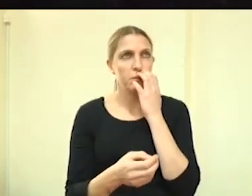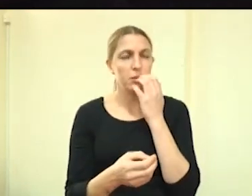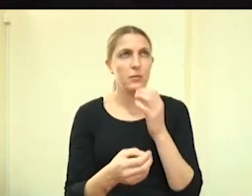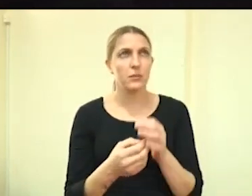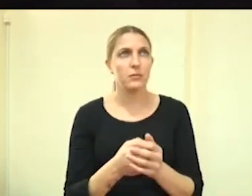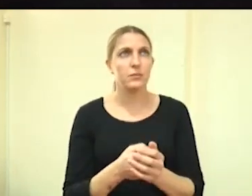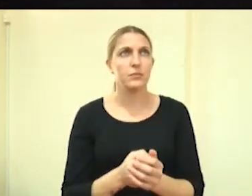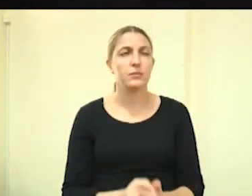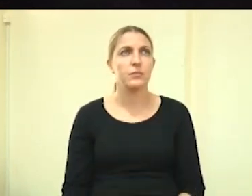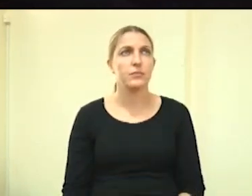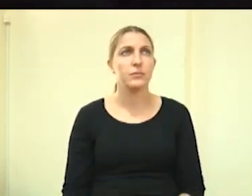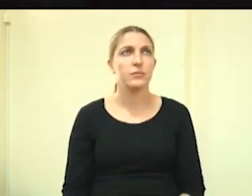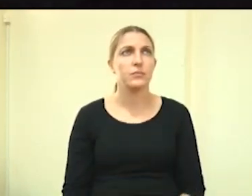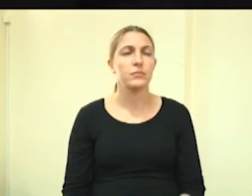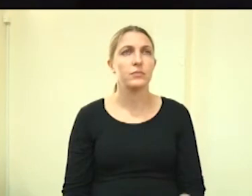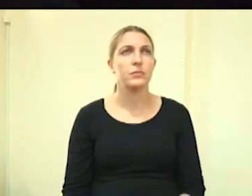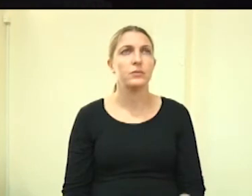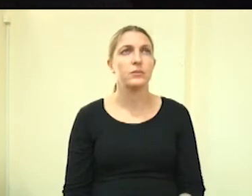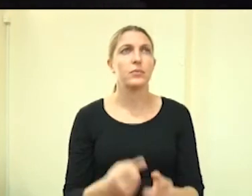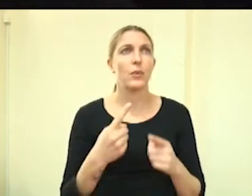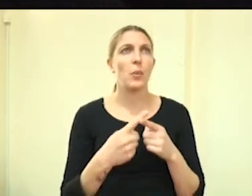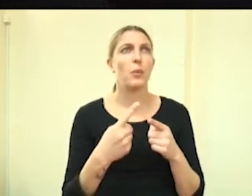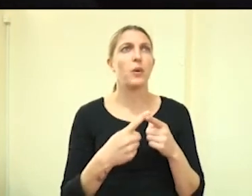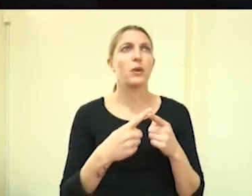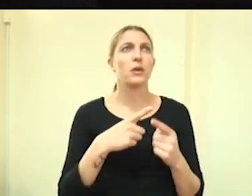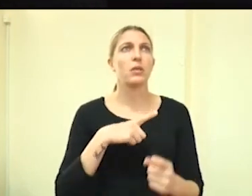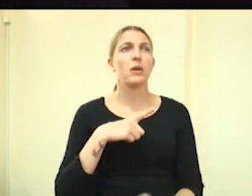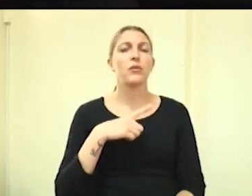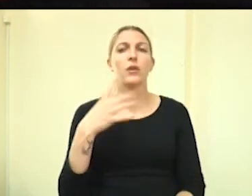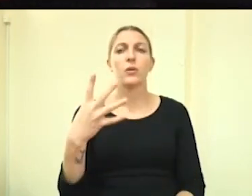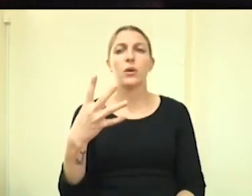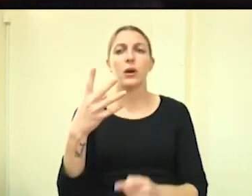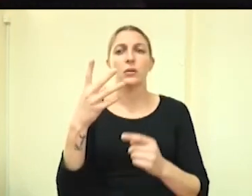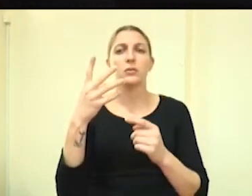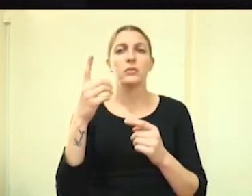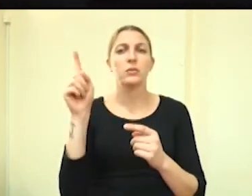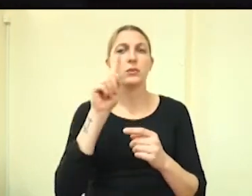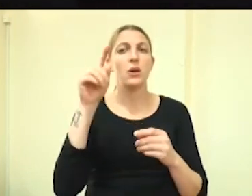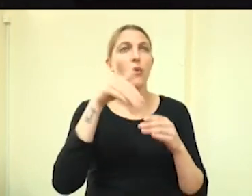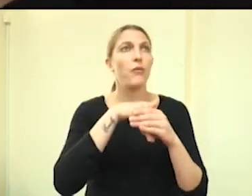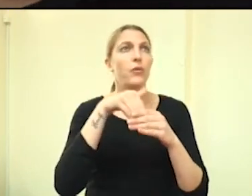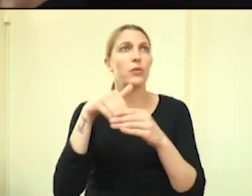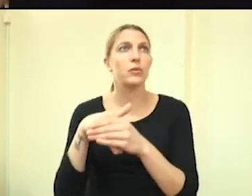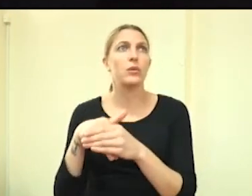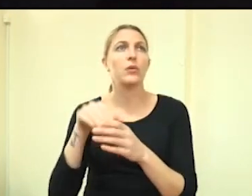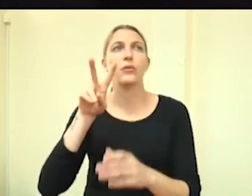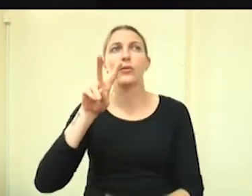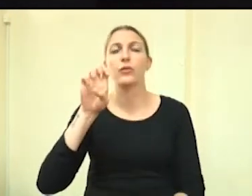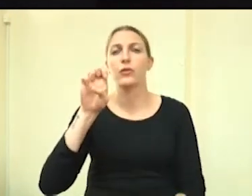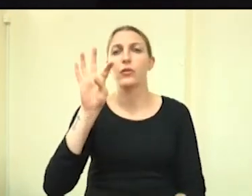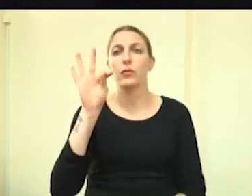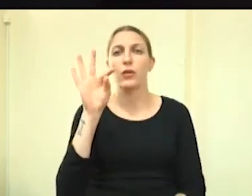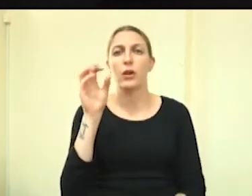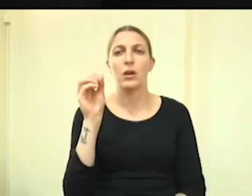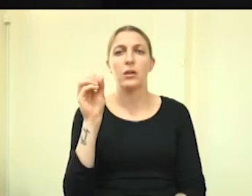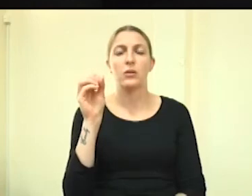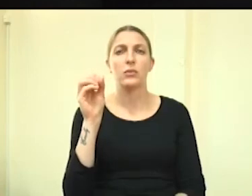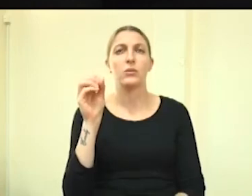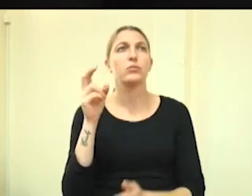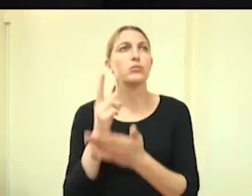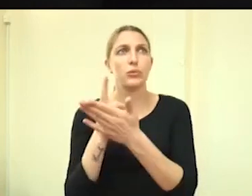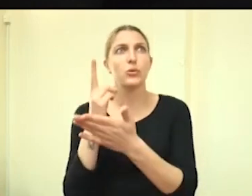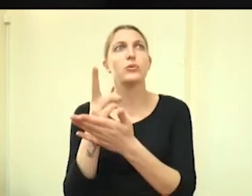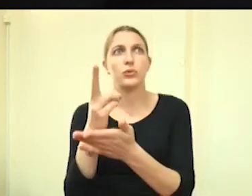veto, mas com as 4 abstenções, o veto, então, foi mantido. Então, veto 7/2018 do Executivo,